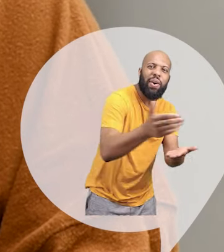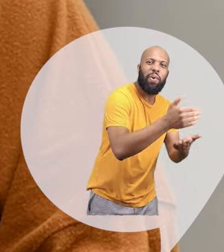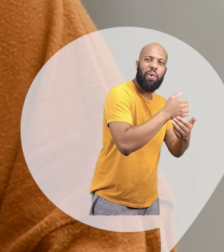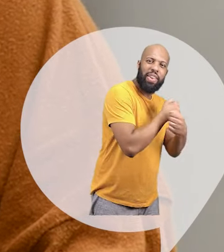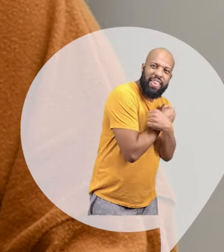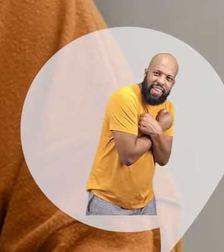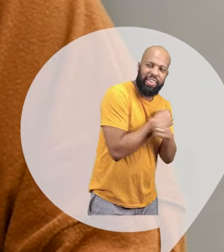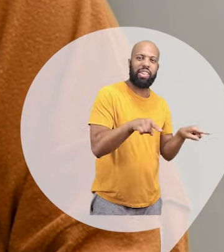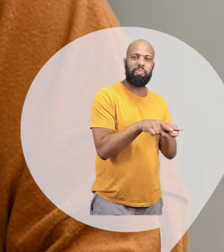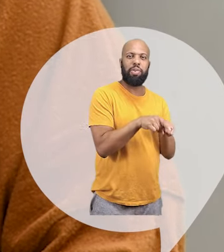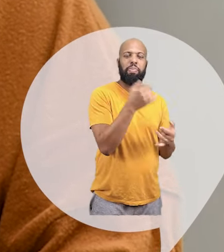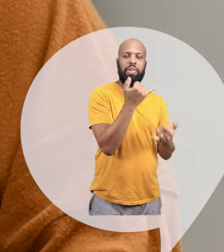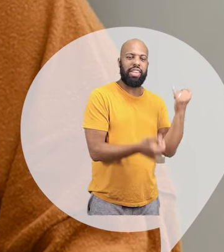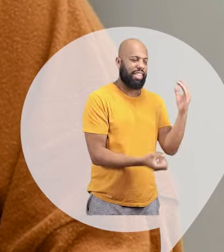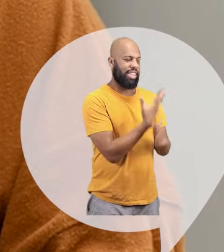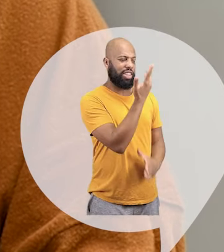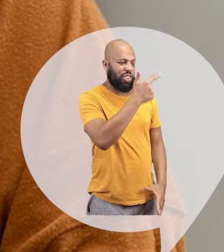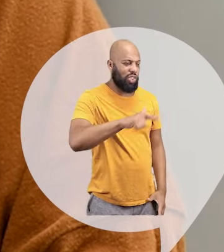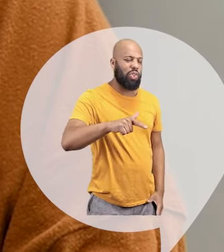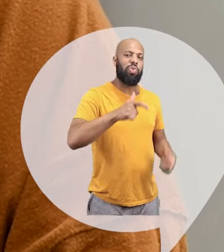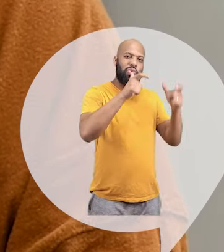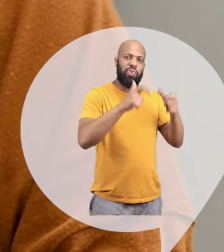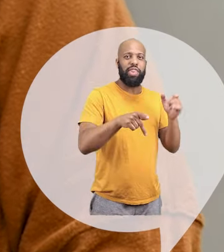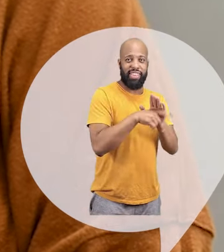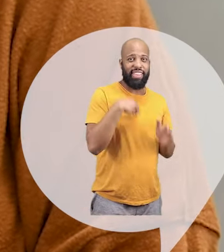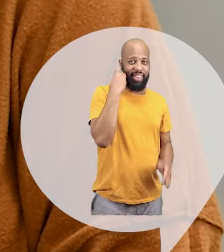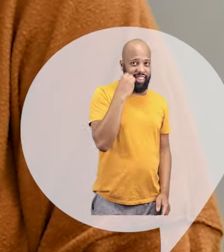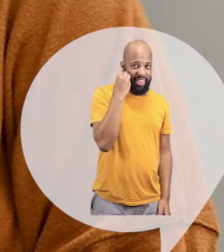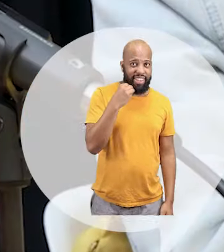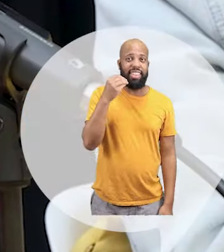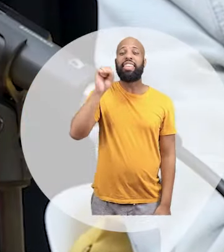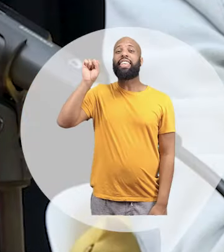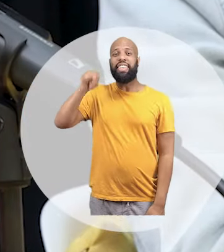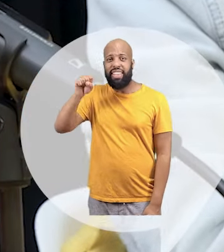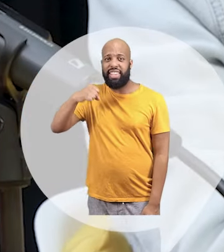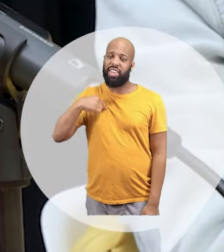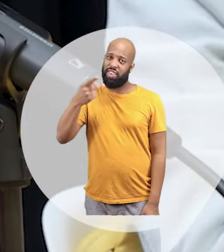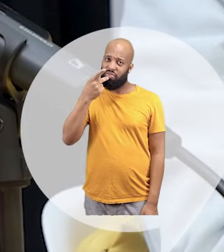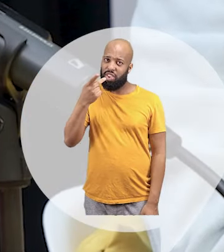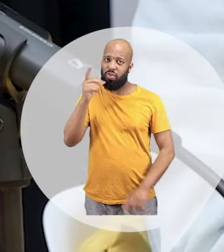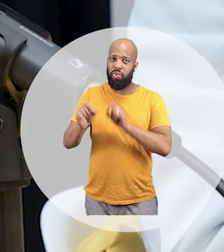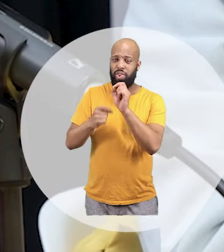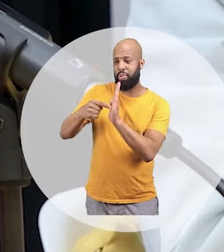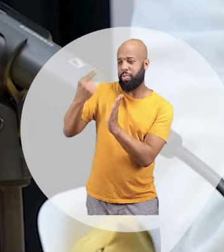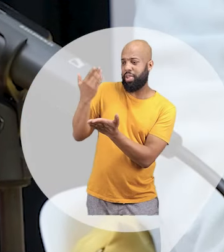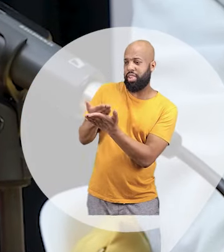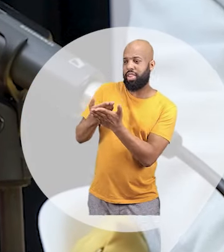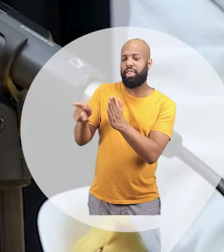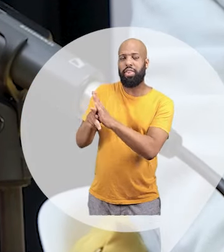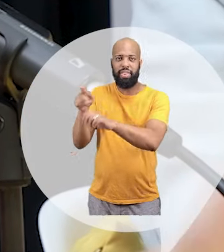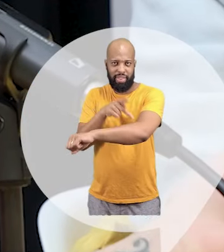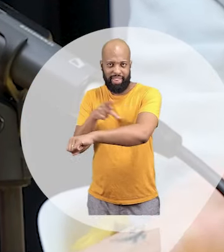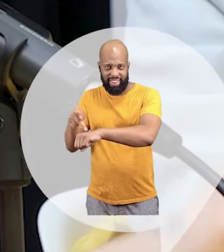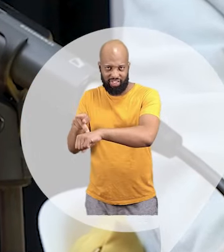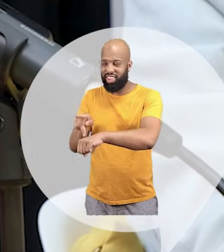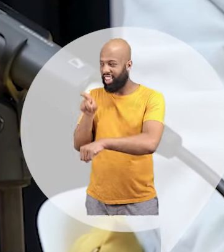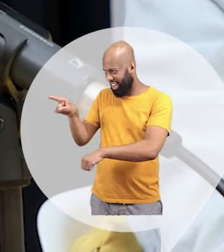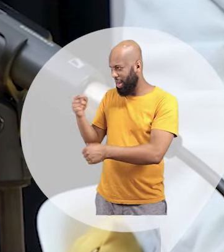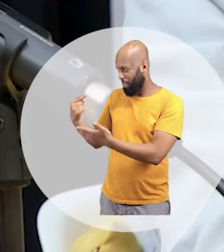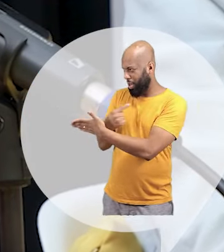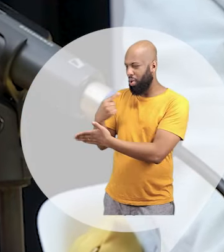acolheu parece que a gente recria um pouco esse lugar dessa experiência e eu vou dizer para vocês tá nas primeiras aulas de